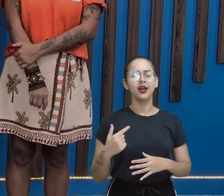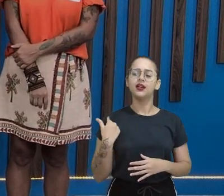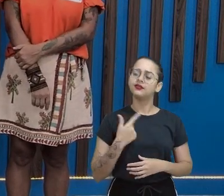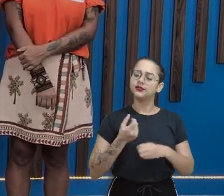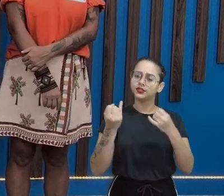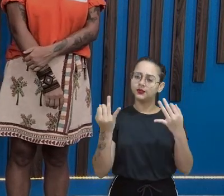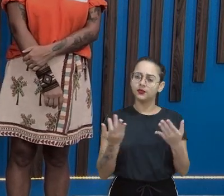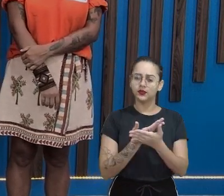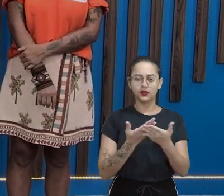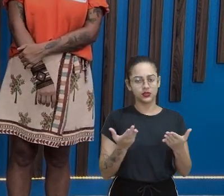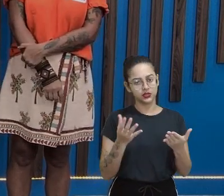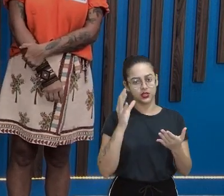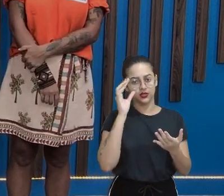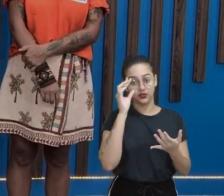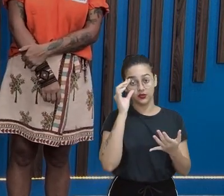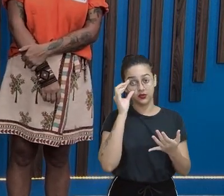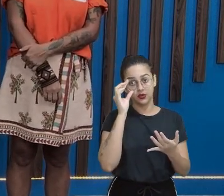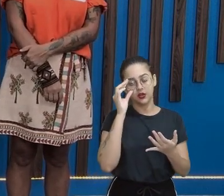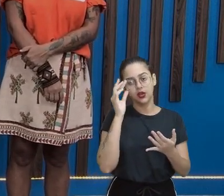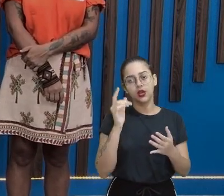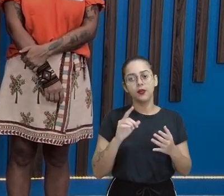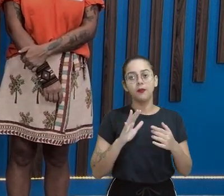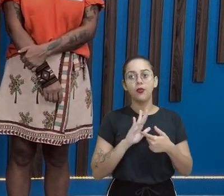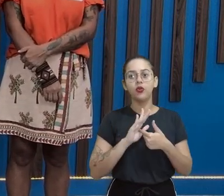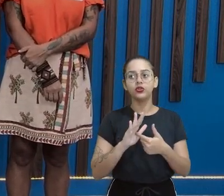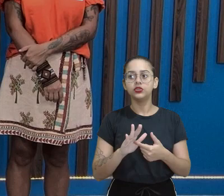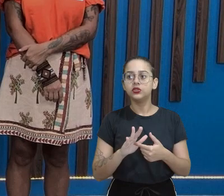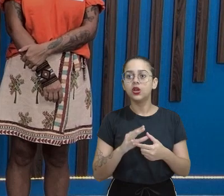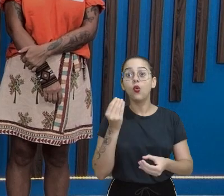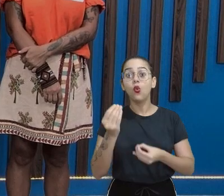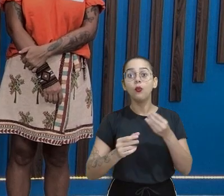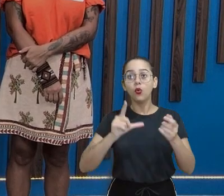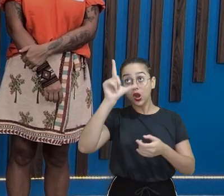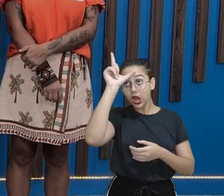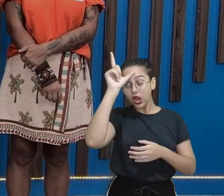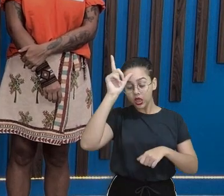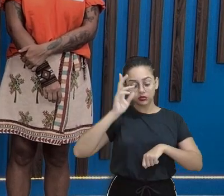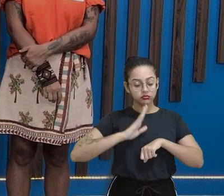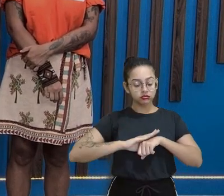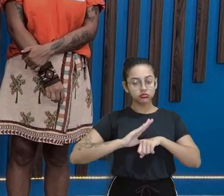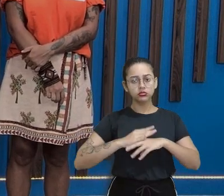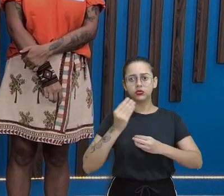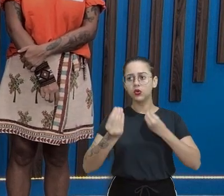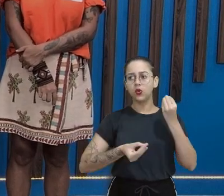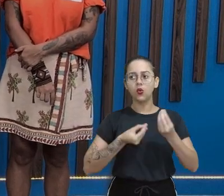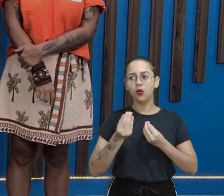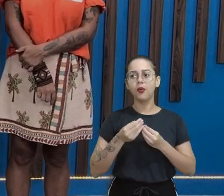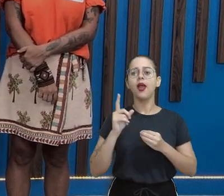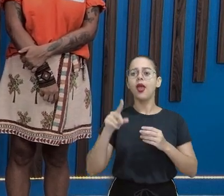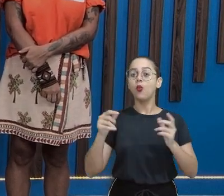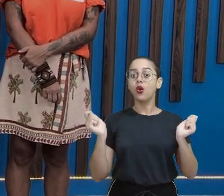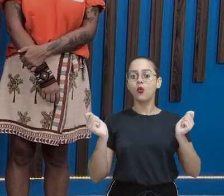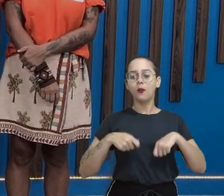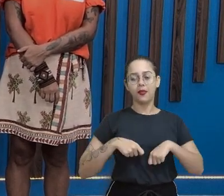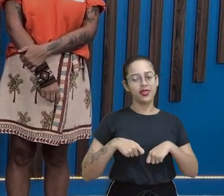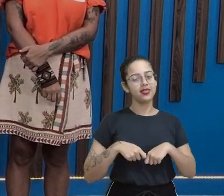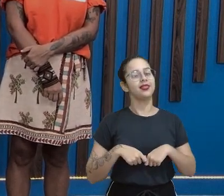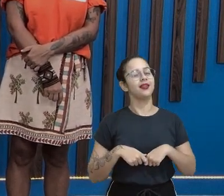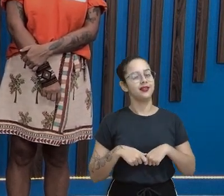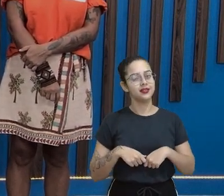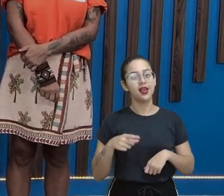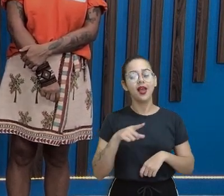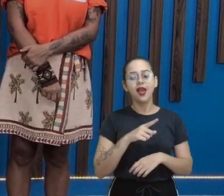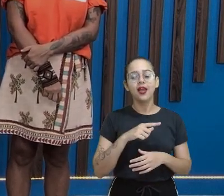vai trazer uma abordagem da gente liderar a nós mesmos, né? Como a Yolanda falou, isso é uma competência. E